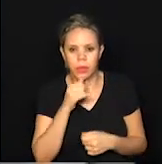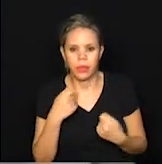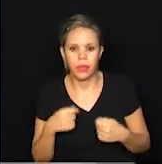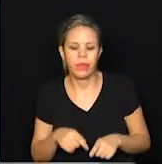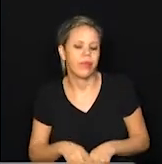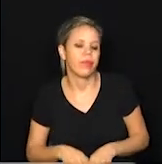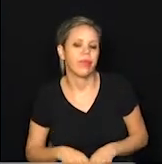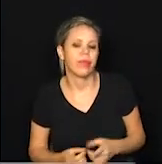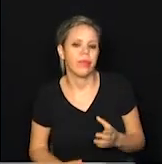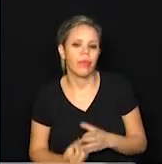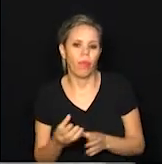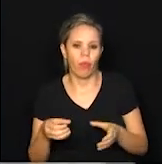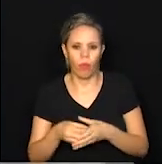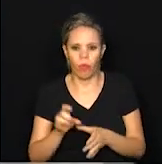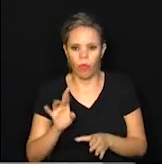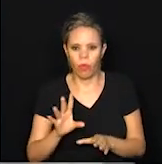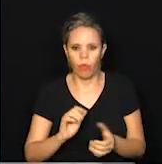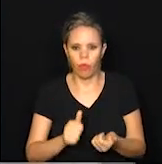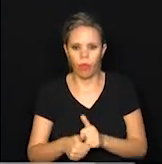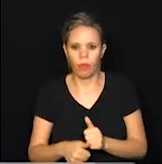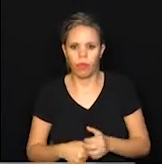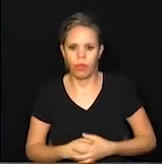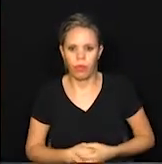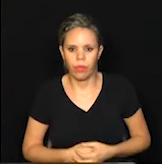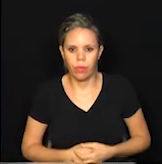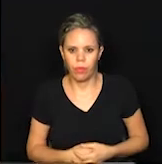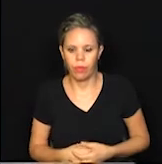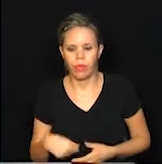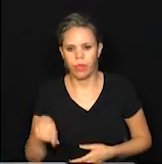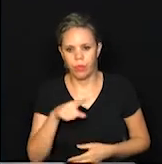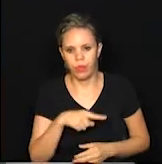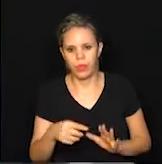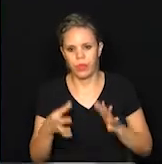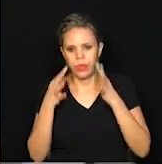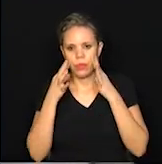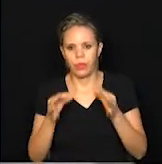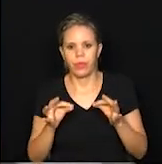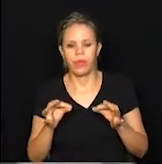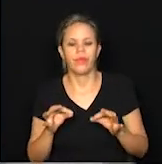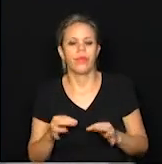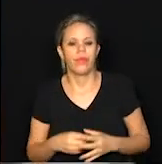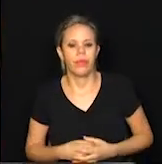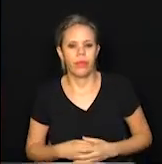necessária, criar uma comissão só para o esporte, porque aí você dá uma atenção